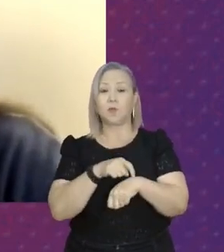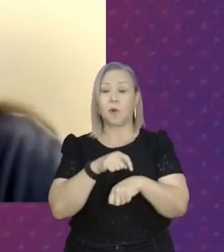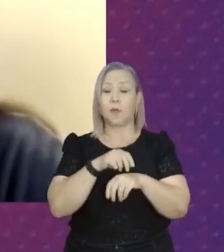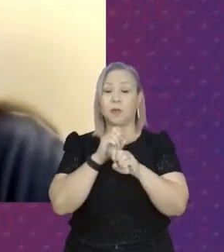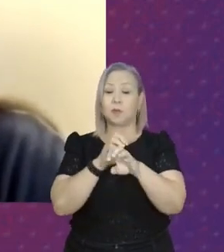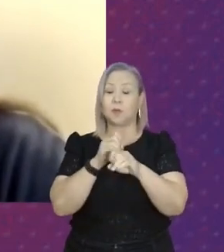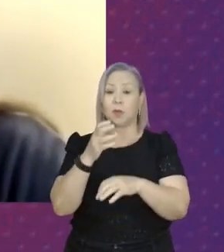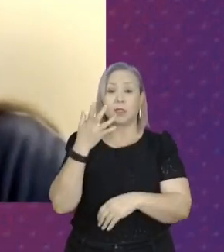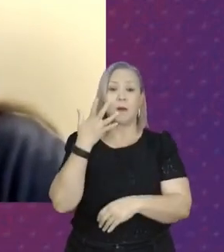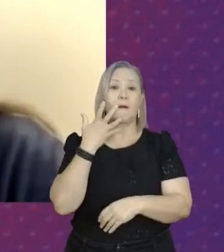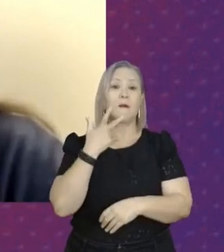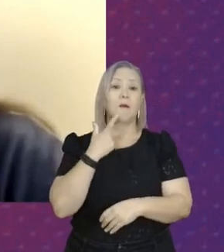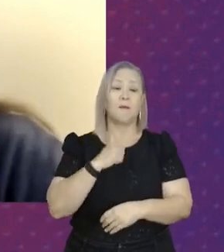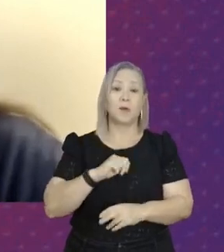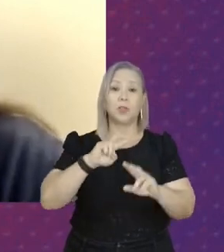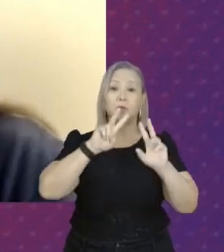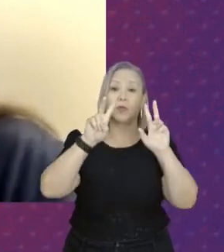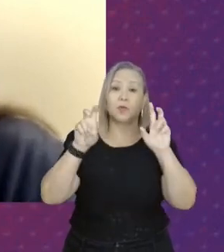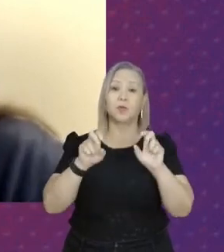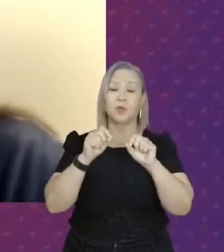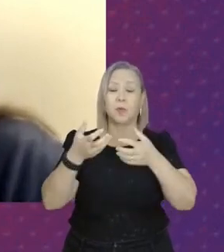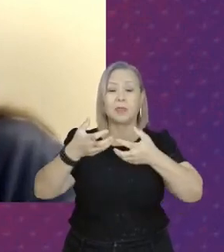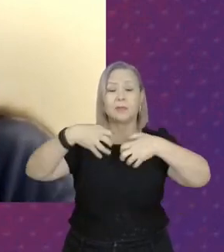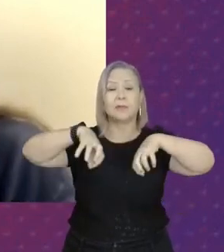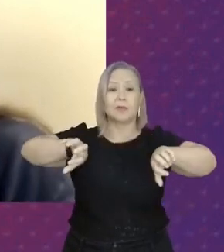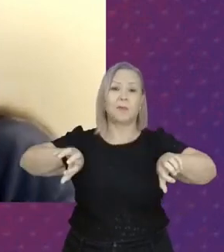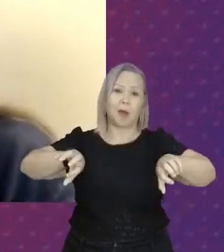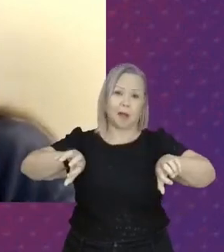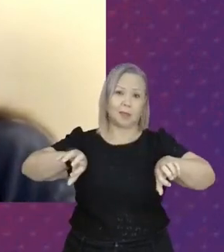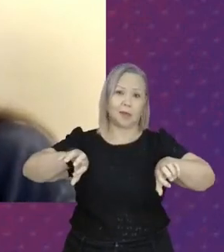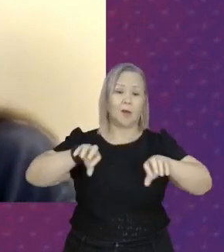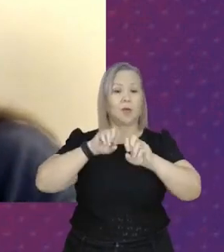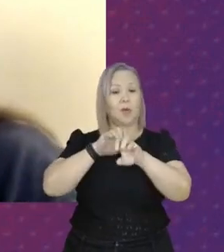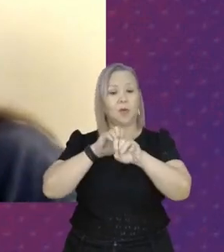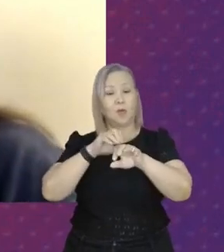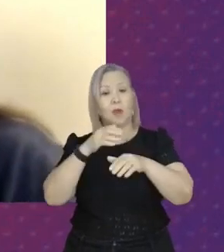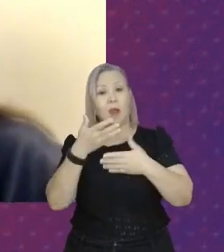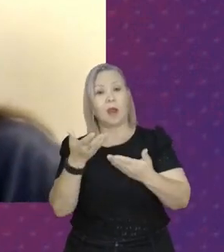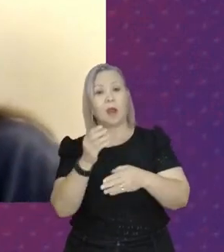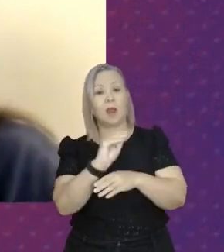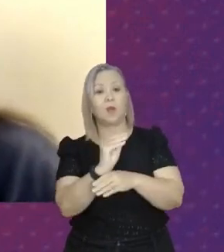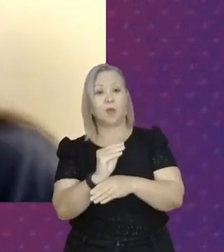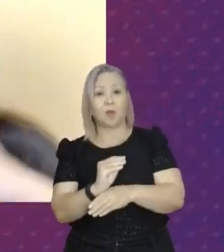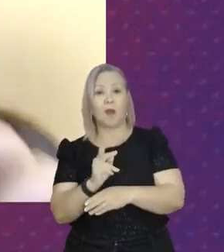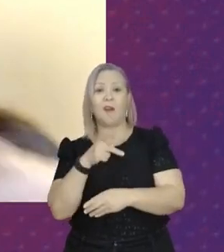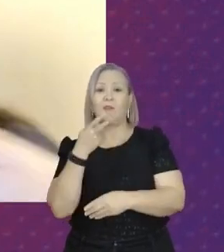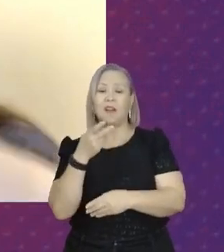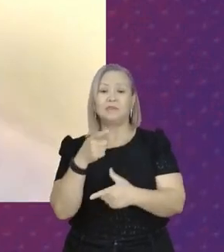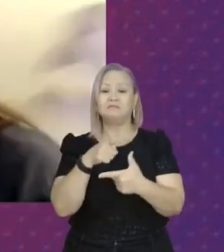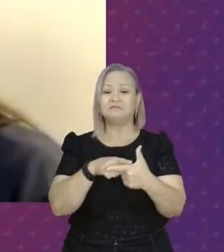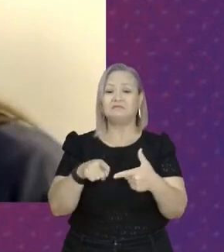infantil também sobre essa indissociabilidade entre o educar e cuidar. As professoras falam bastante isso,